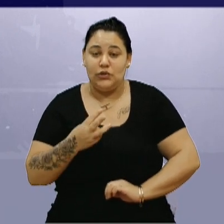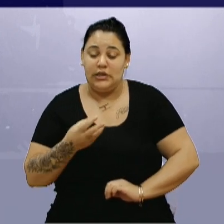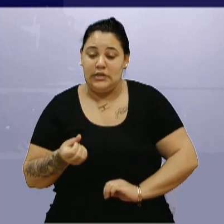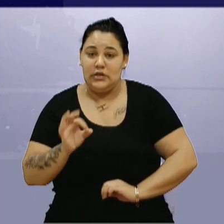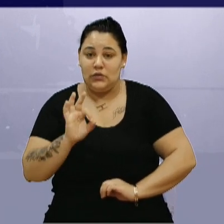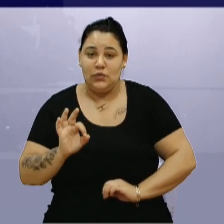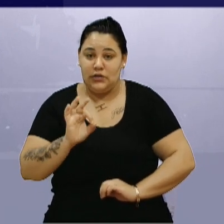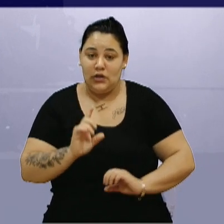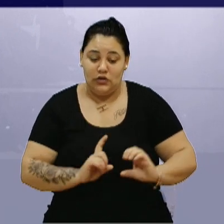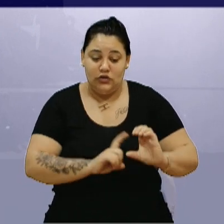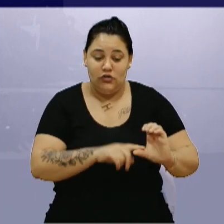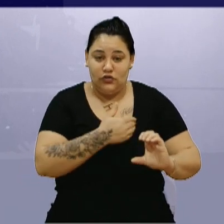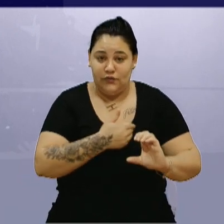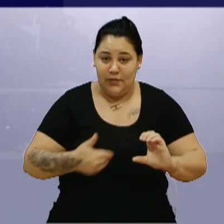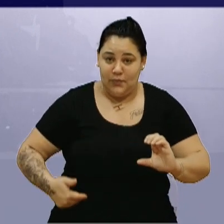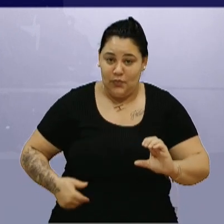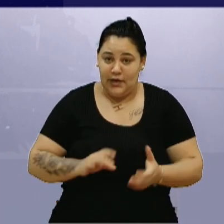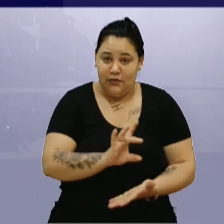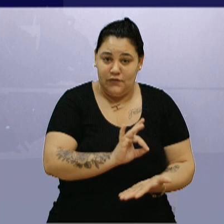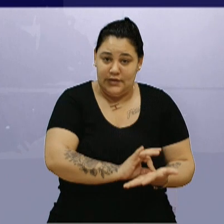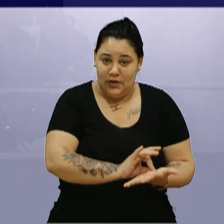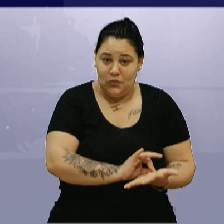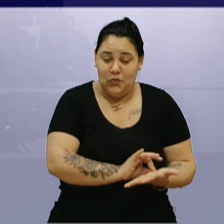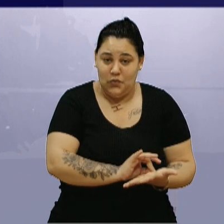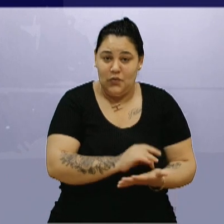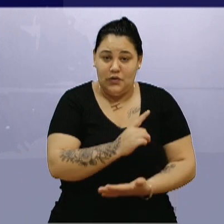37,36%. Dívida pública consolidada,